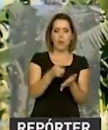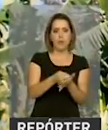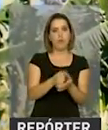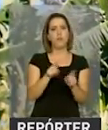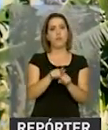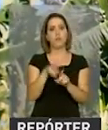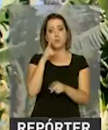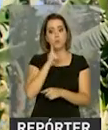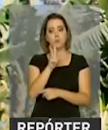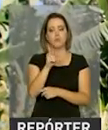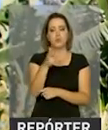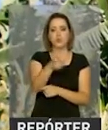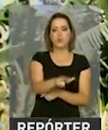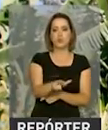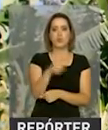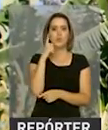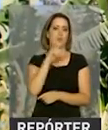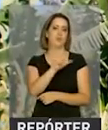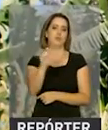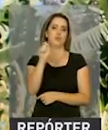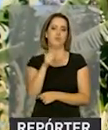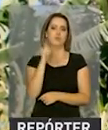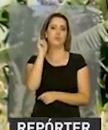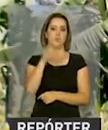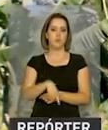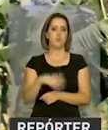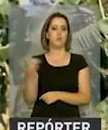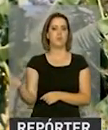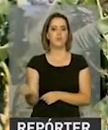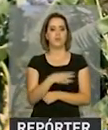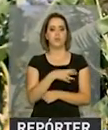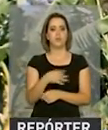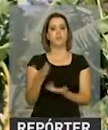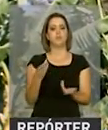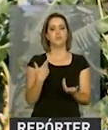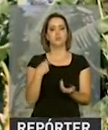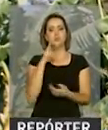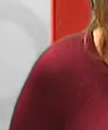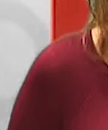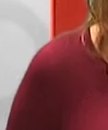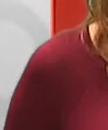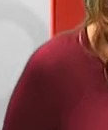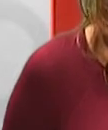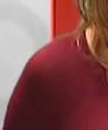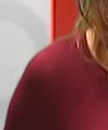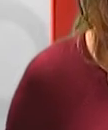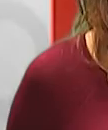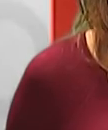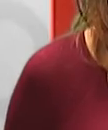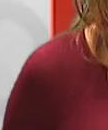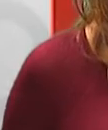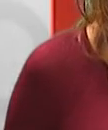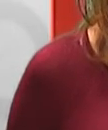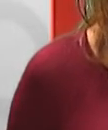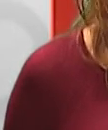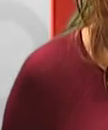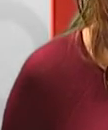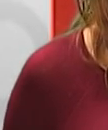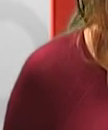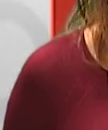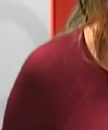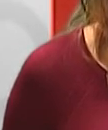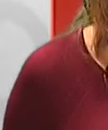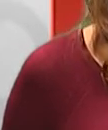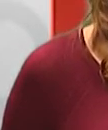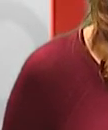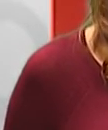para reerguer a produção. Então, é um novo conceito social, inclusive. E veja a seguir. Páscoa começa